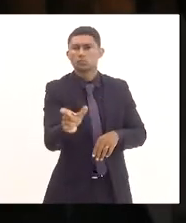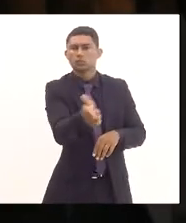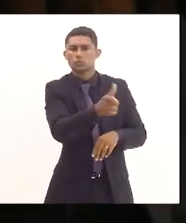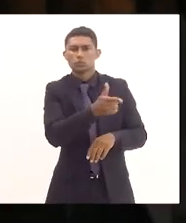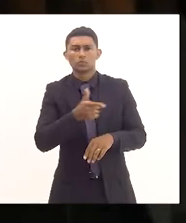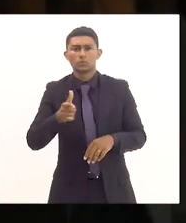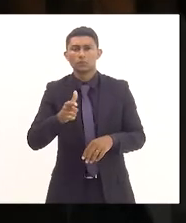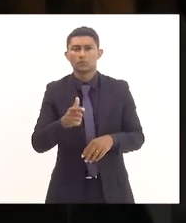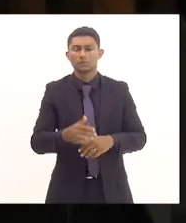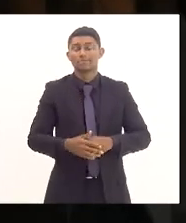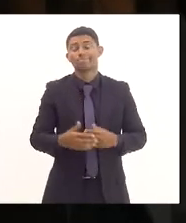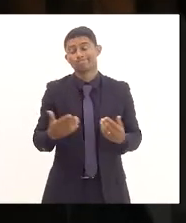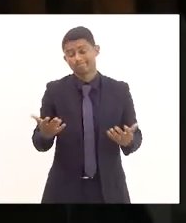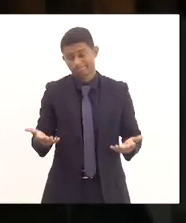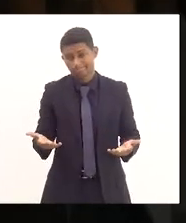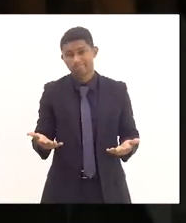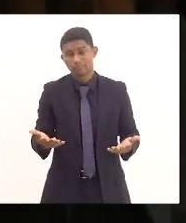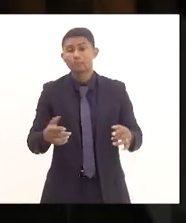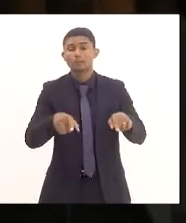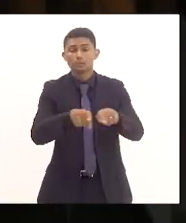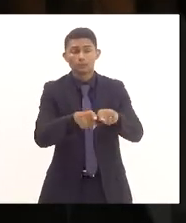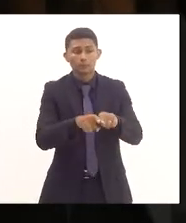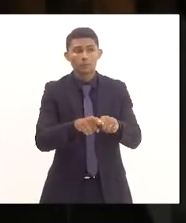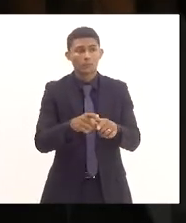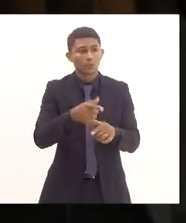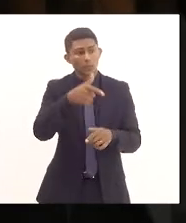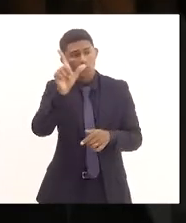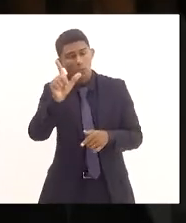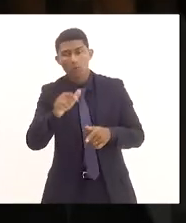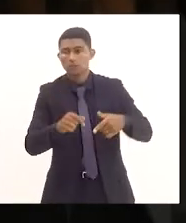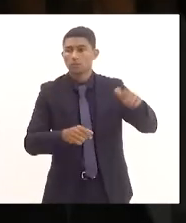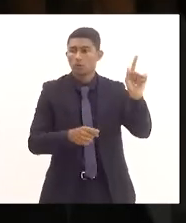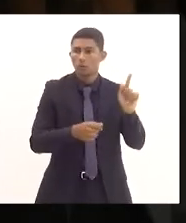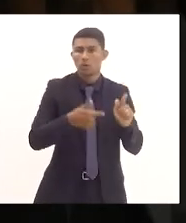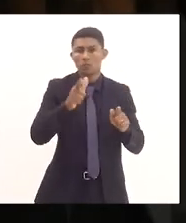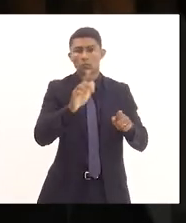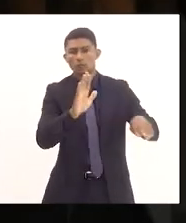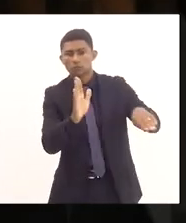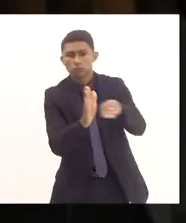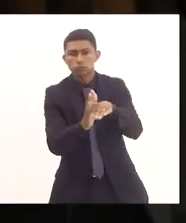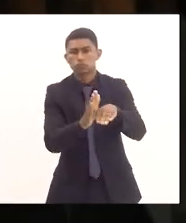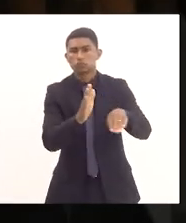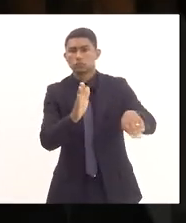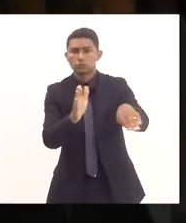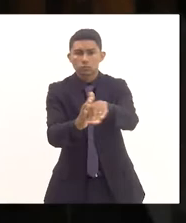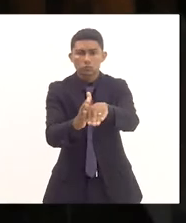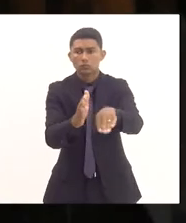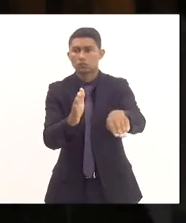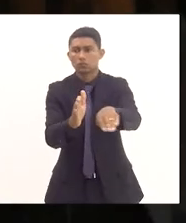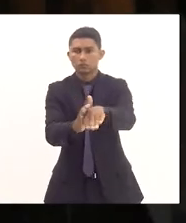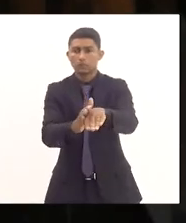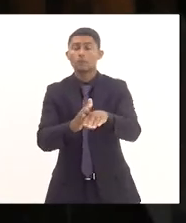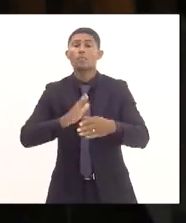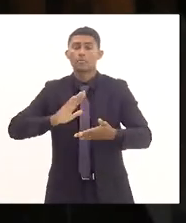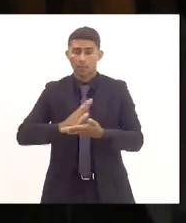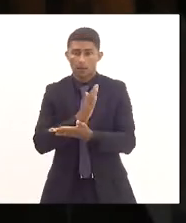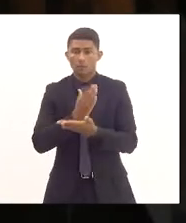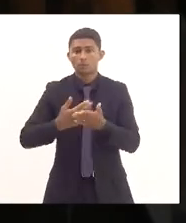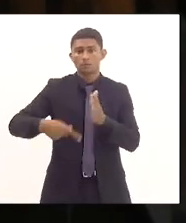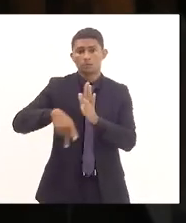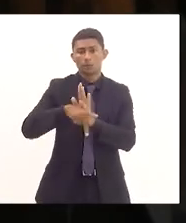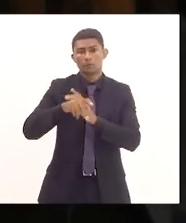repete em outras Estações sendo que algumas estações da SuperVia e